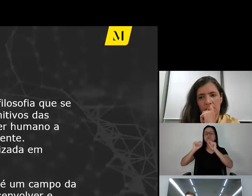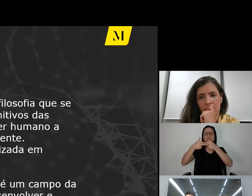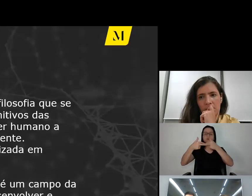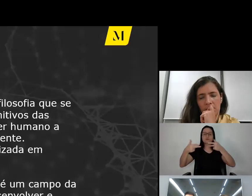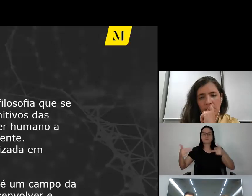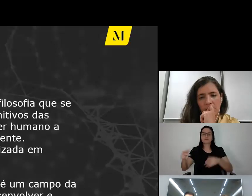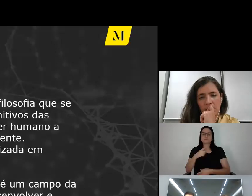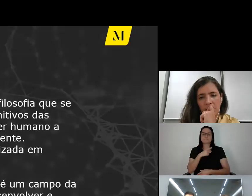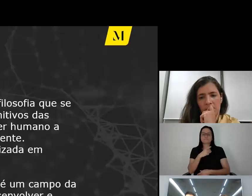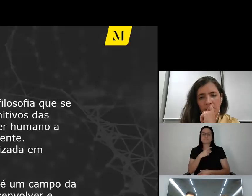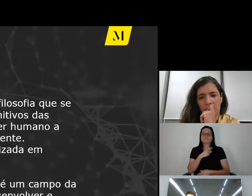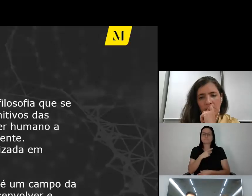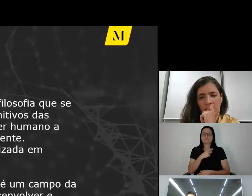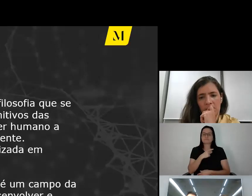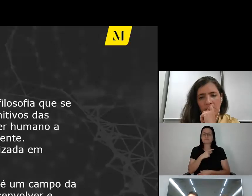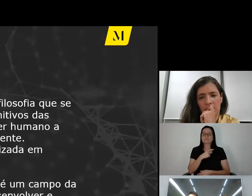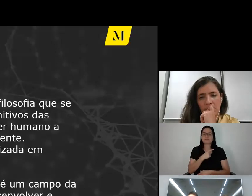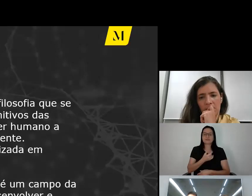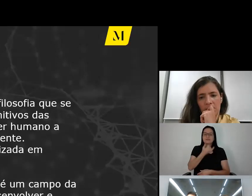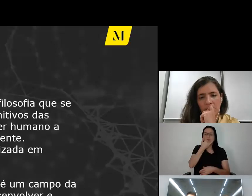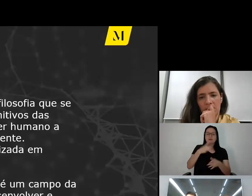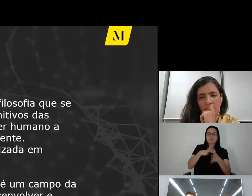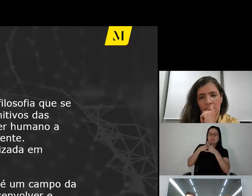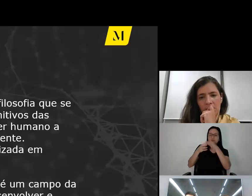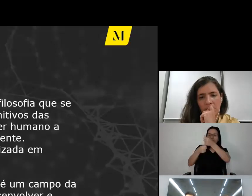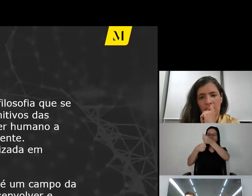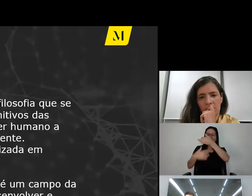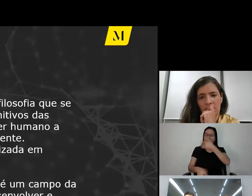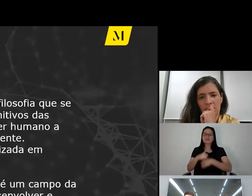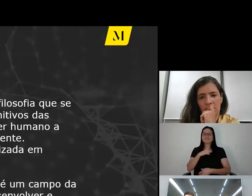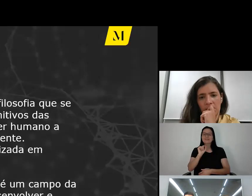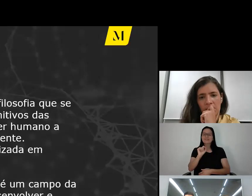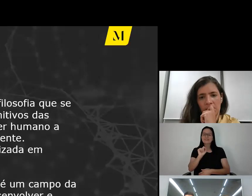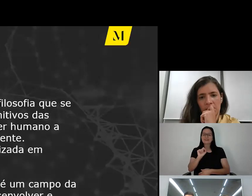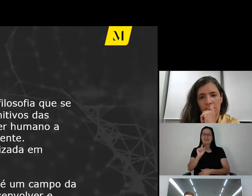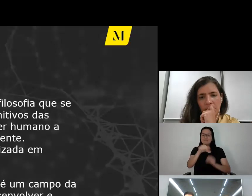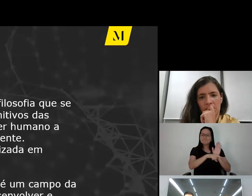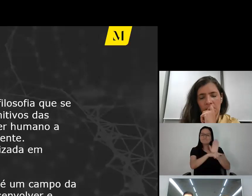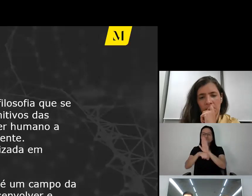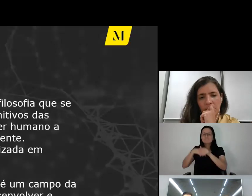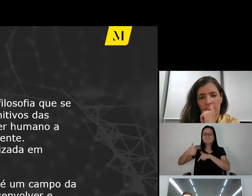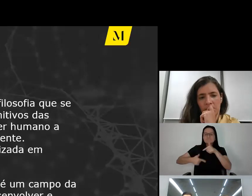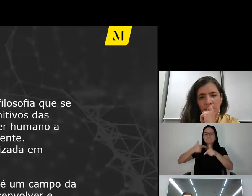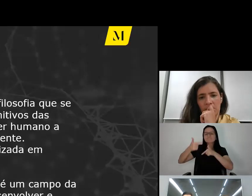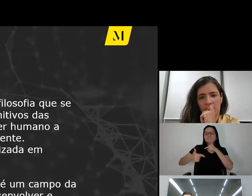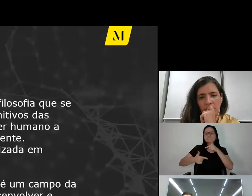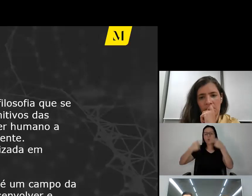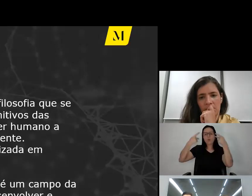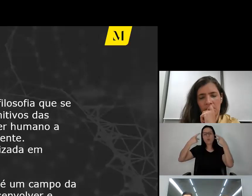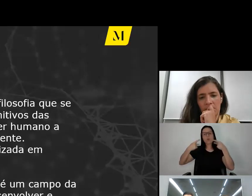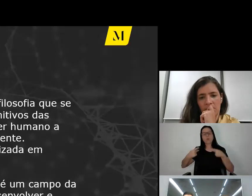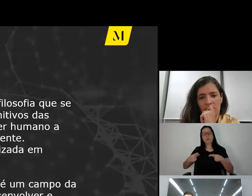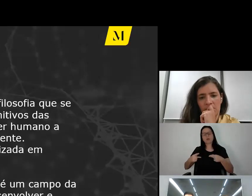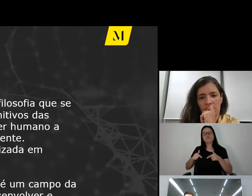atrapalhando, mas eu chuto dizer pelo meu conhecimento, que é realizar as atividades humanas de forma automática, de forma autônoma, que